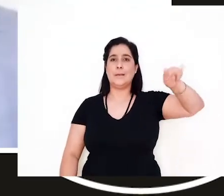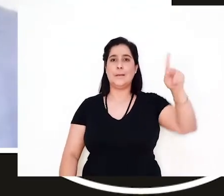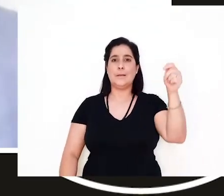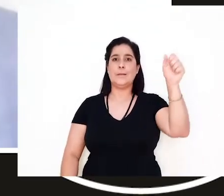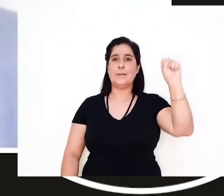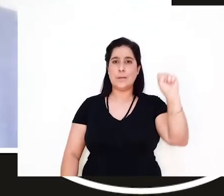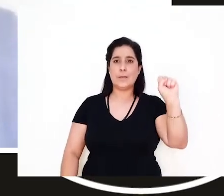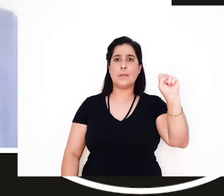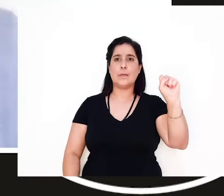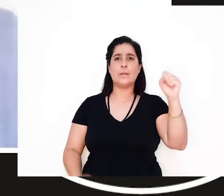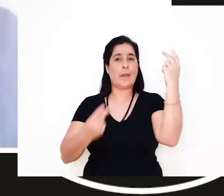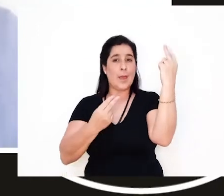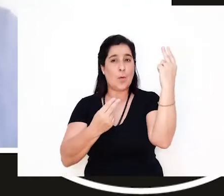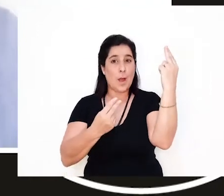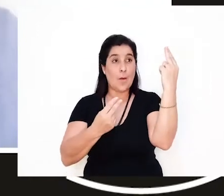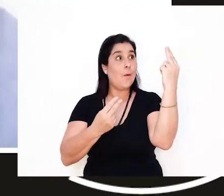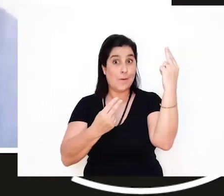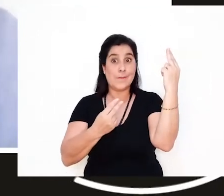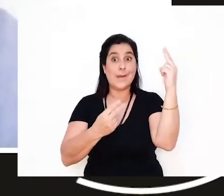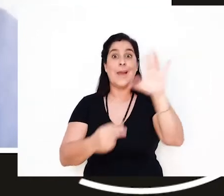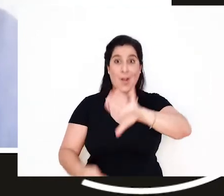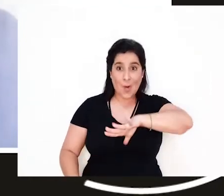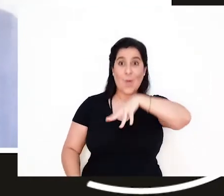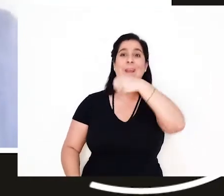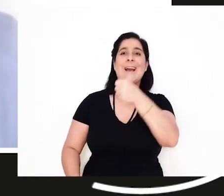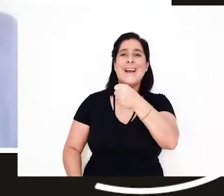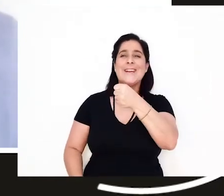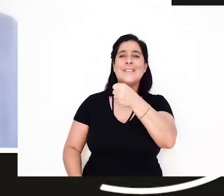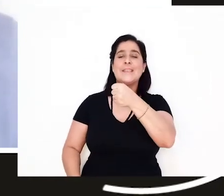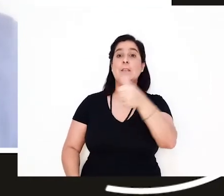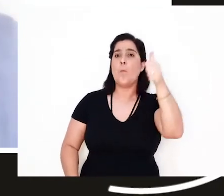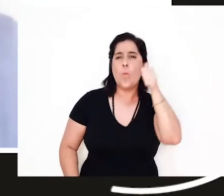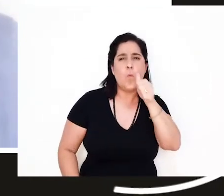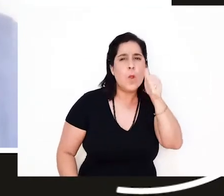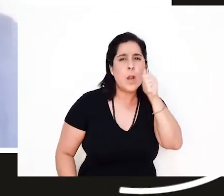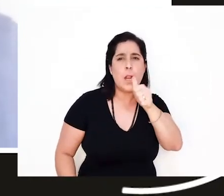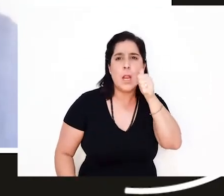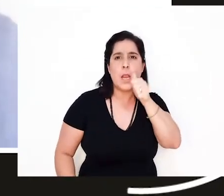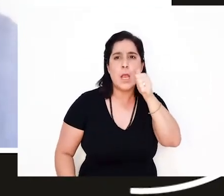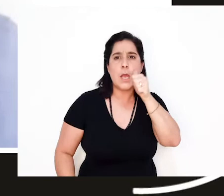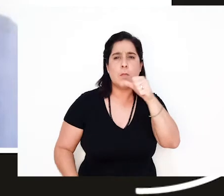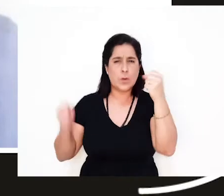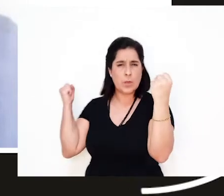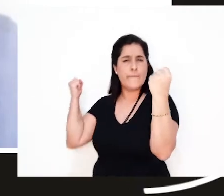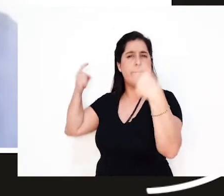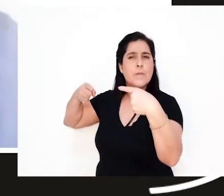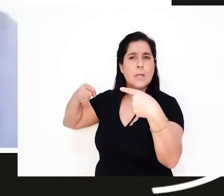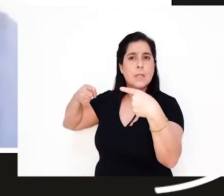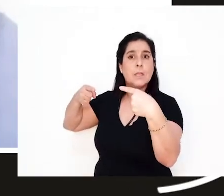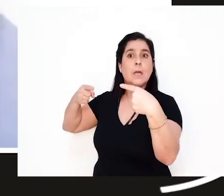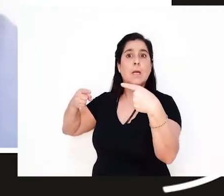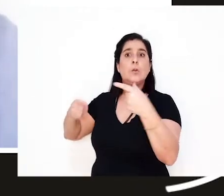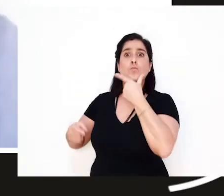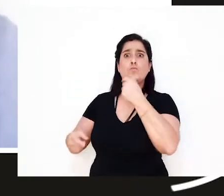Foram as mulheres que eu me inspiro, e que ainda bem que não são poucas. Foram mulheres que tiveram que enfrentar